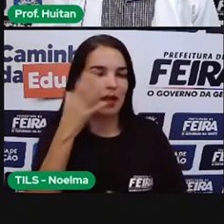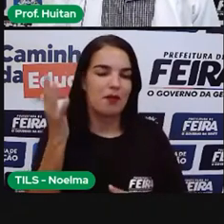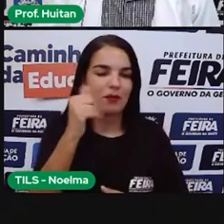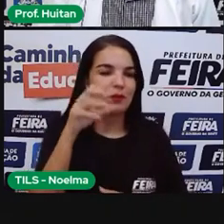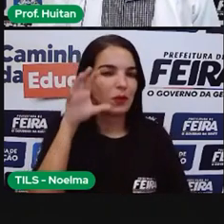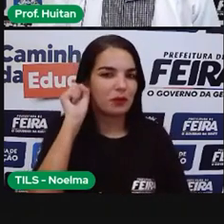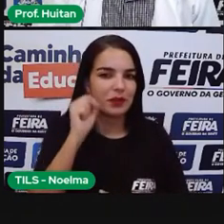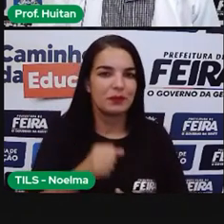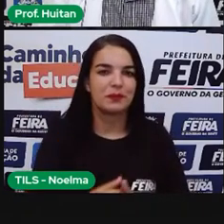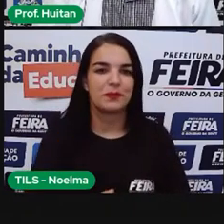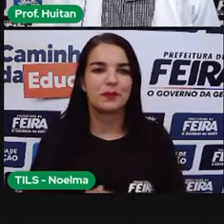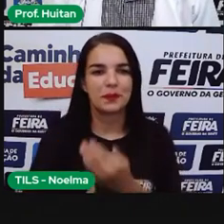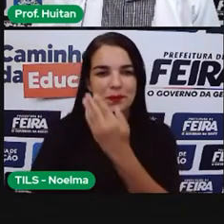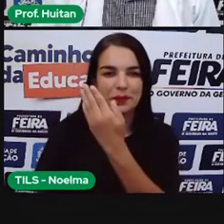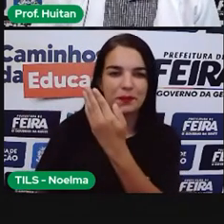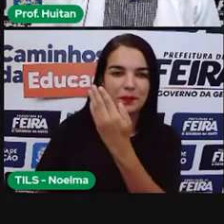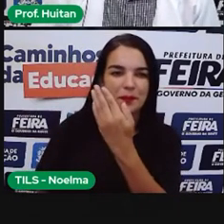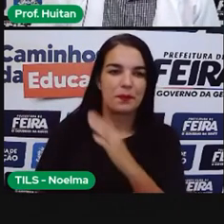ouvir?